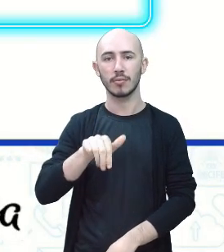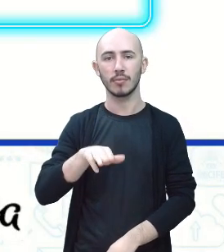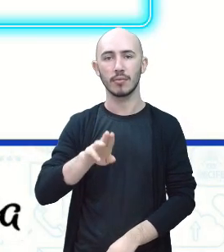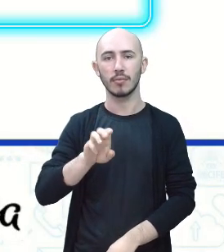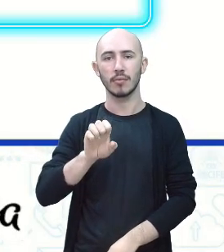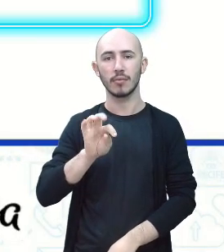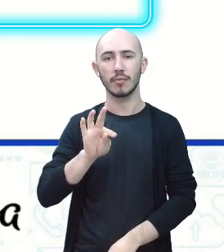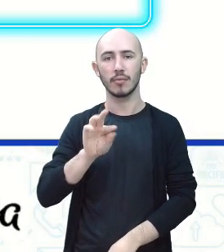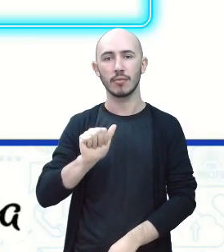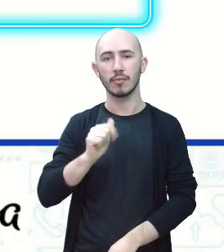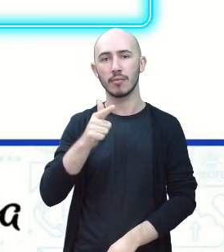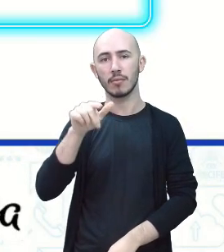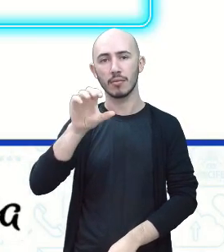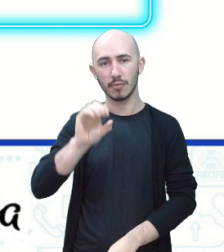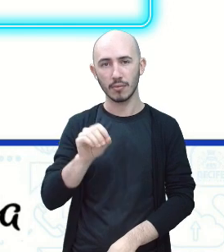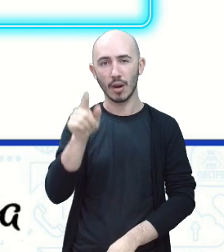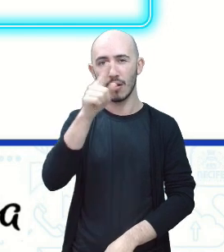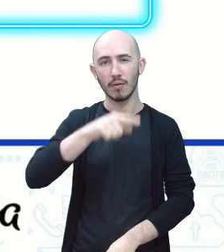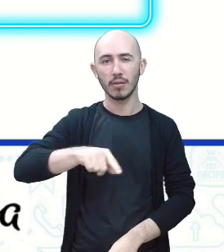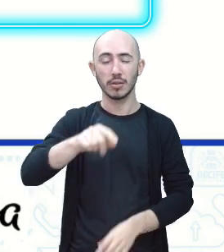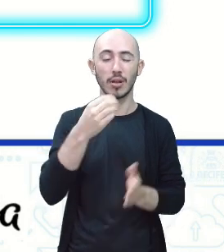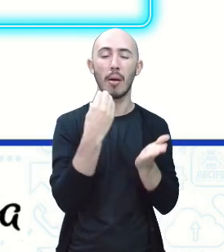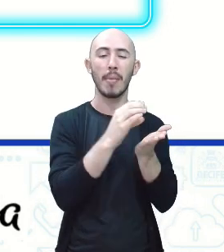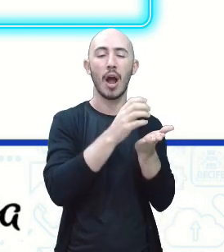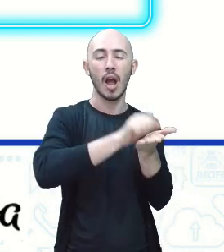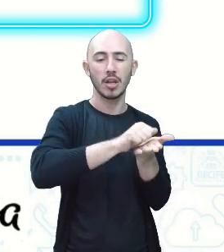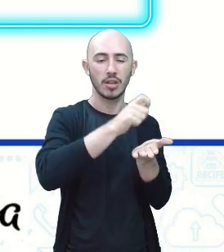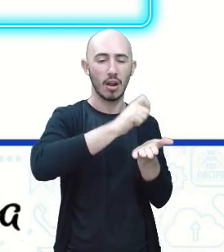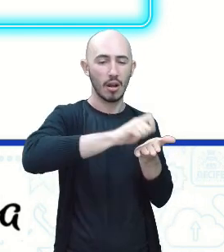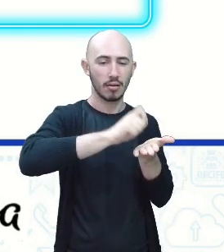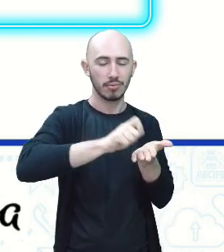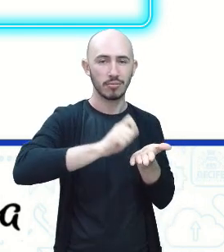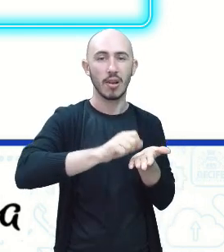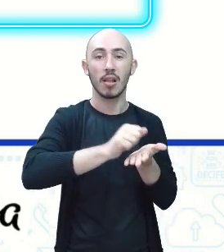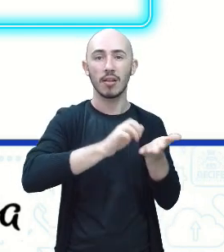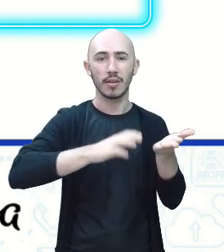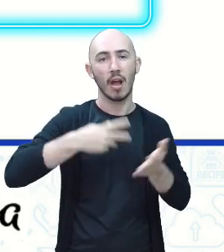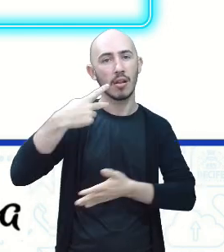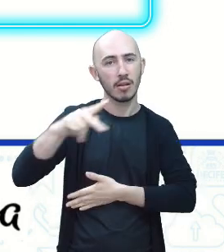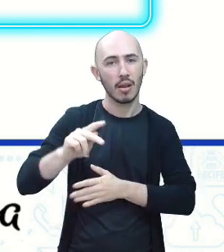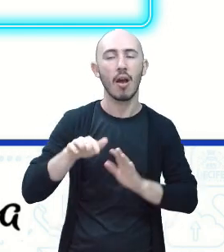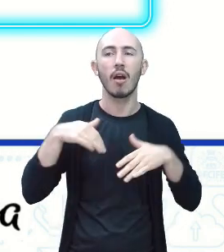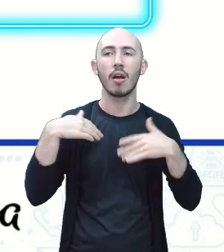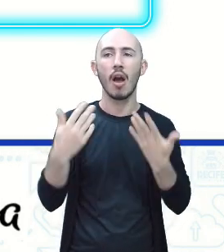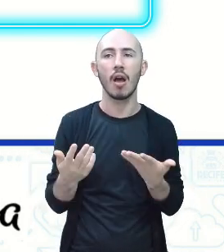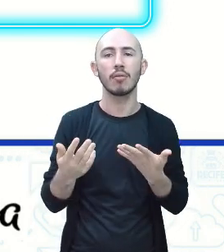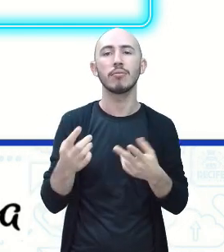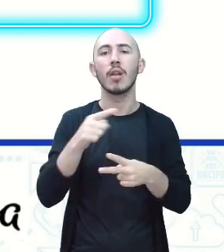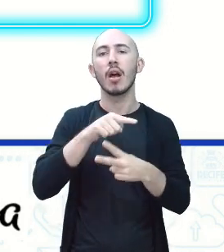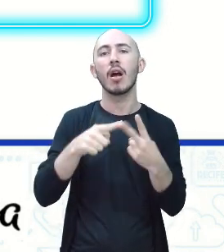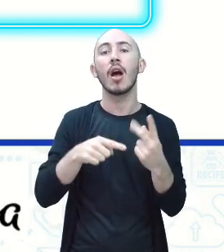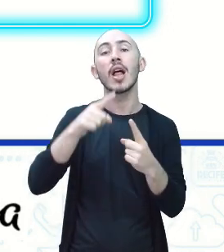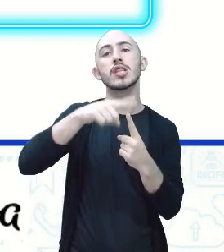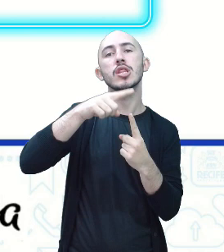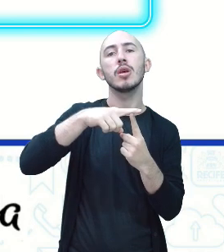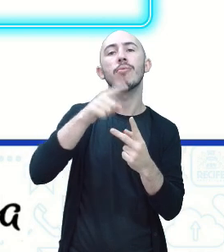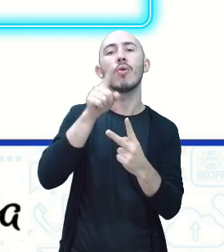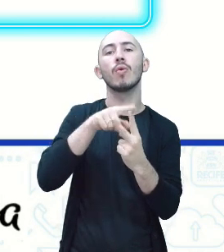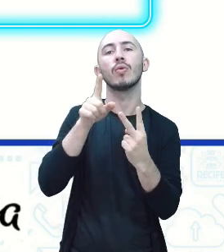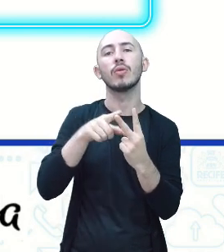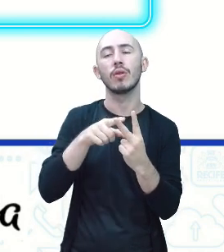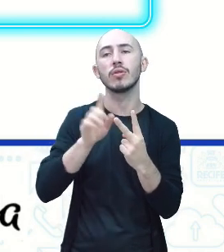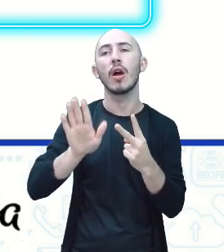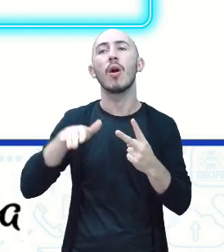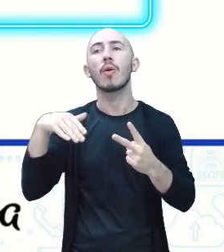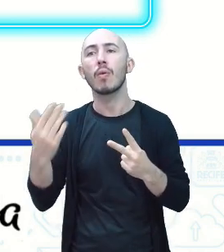e escreverem no caderninho de atividades de vocês. Quais são os 2 tipos de fermentação e